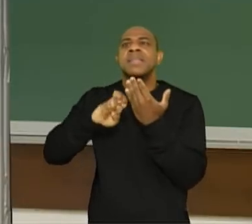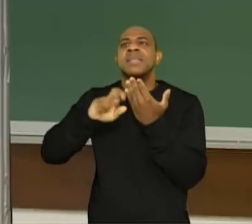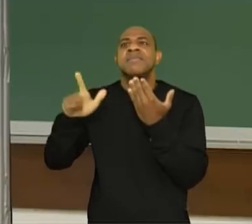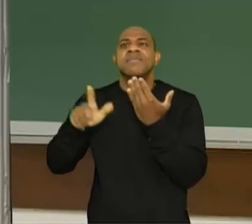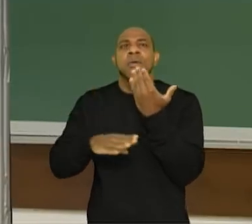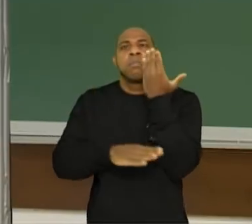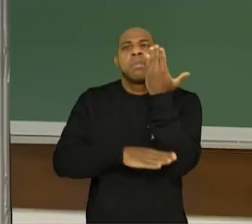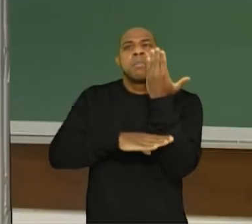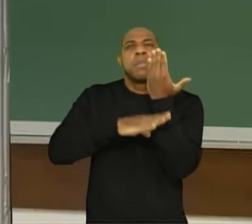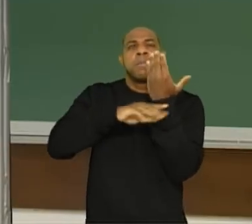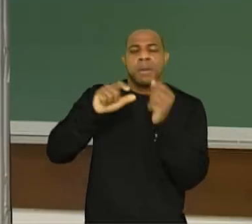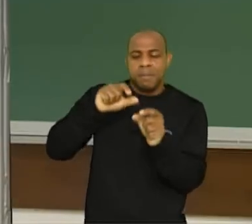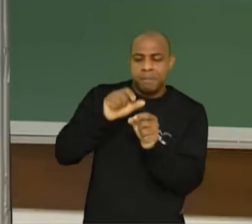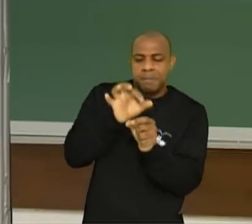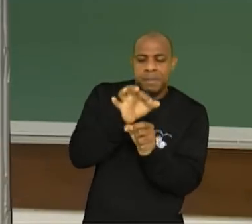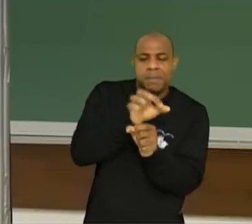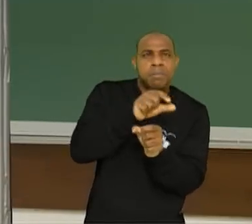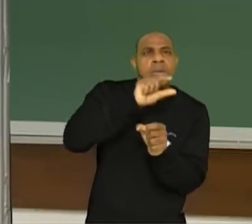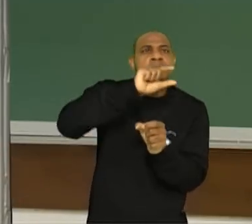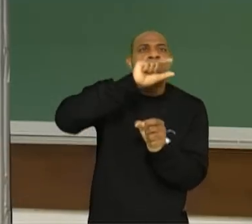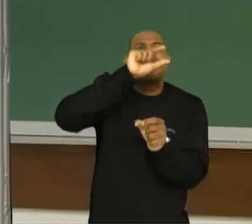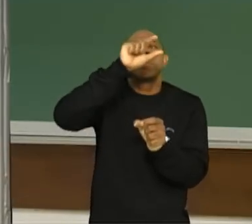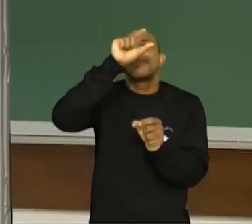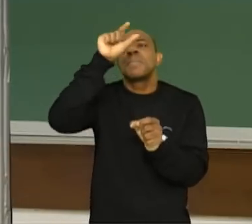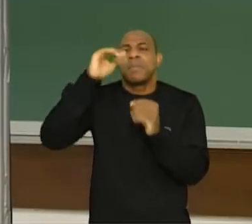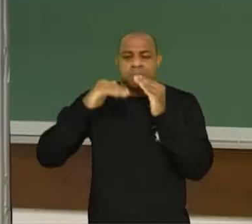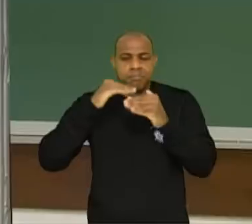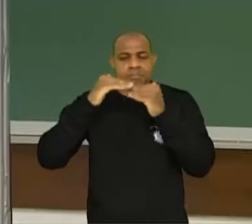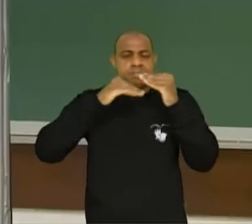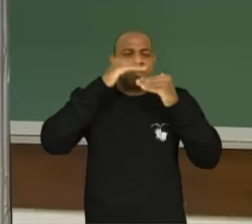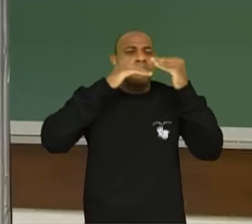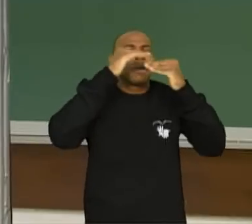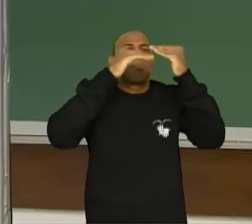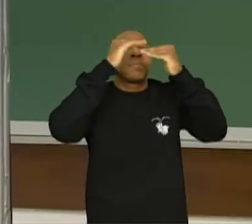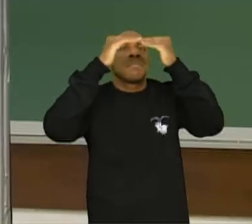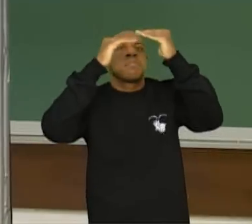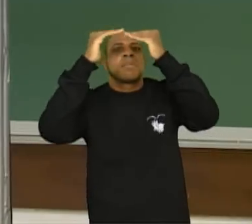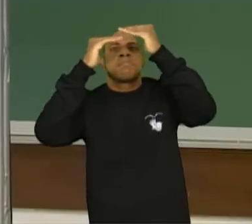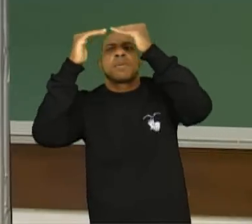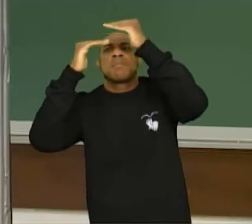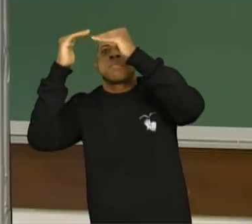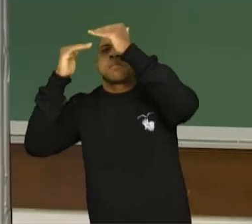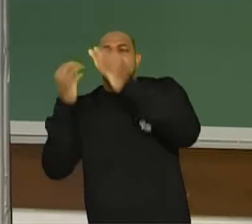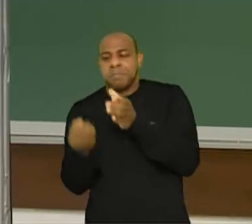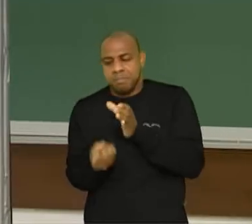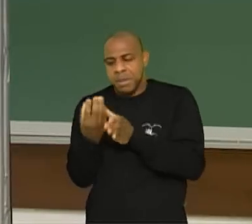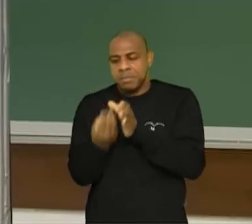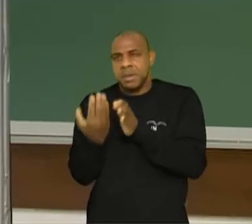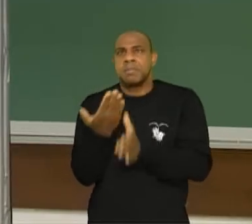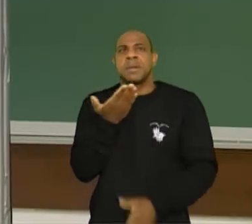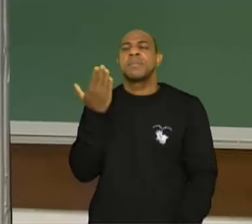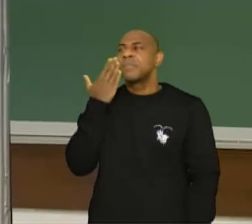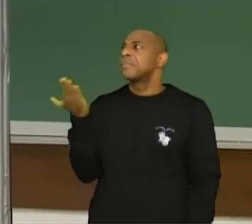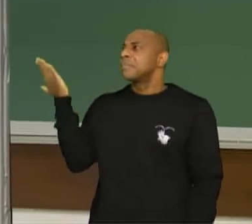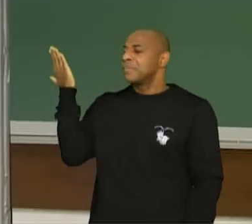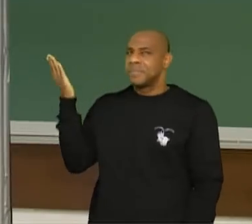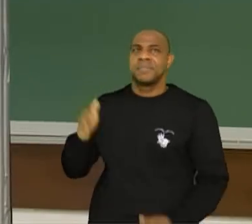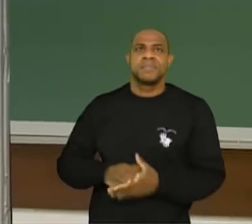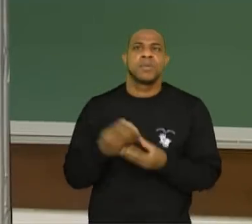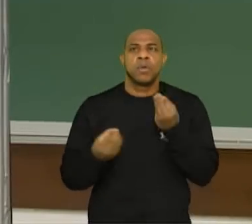né, composto por átomos, né, e a particularidade de cada planeta, de cada, né, região do espaço ali. Muito